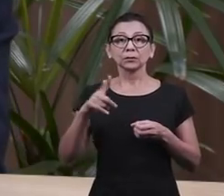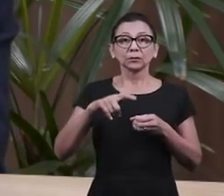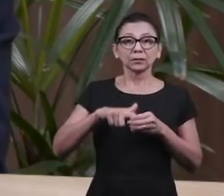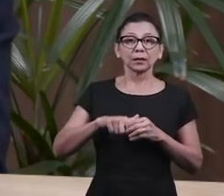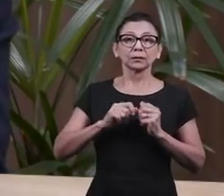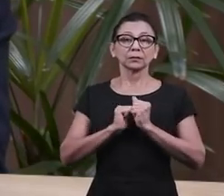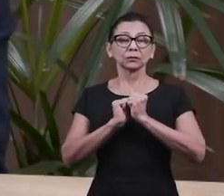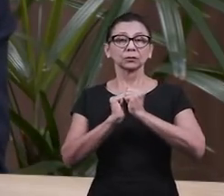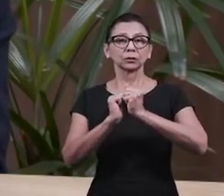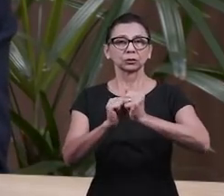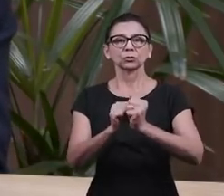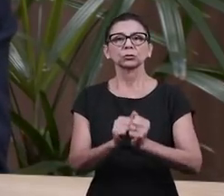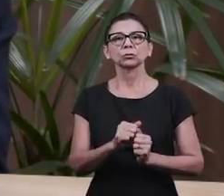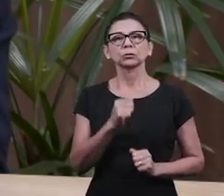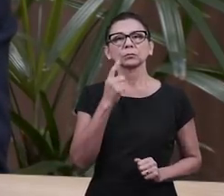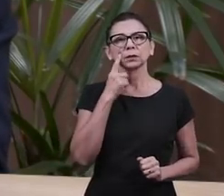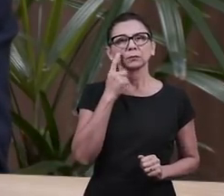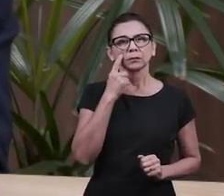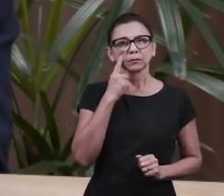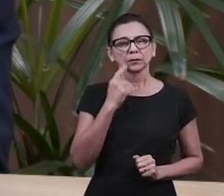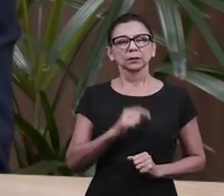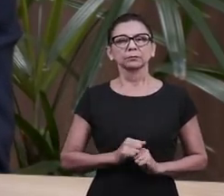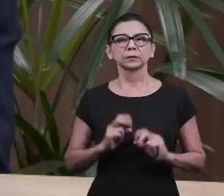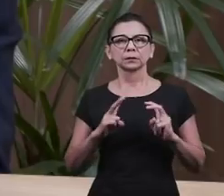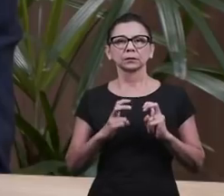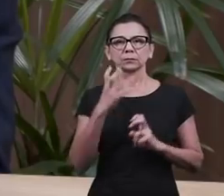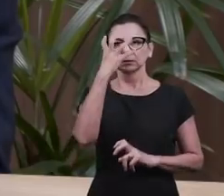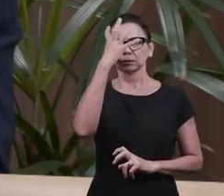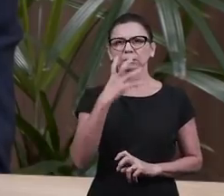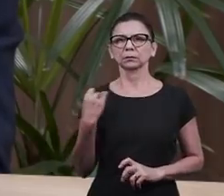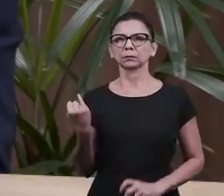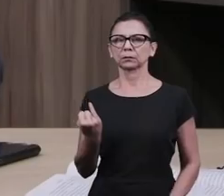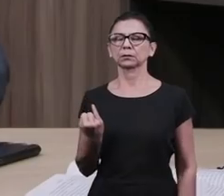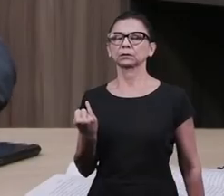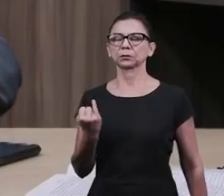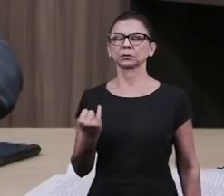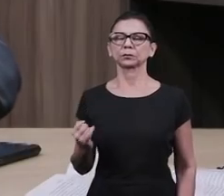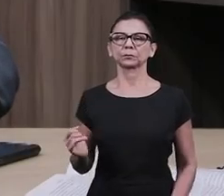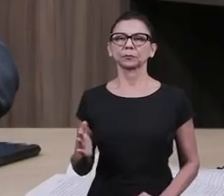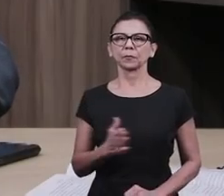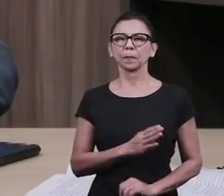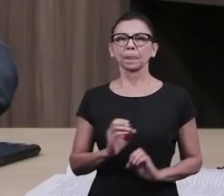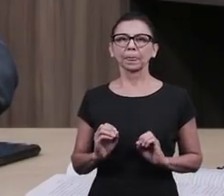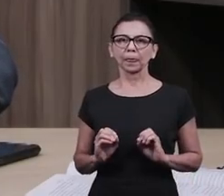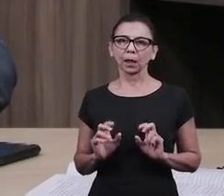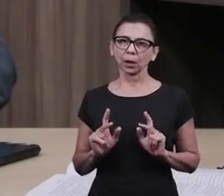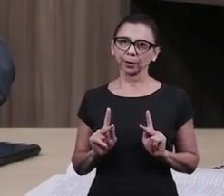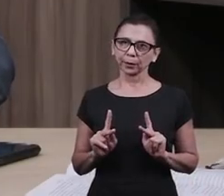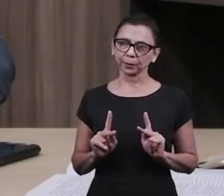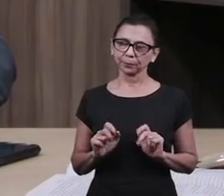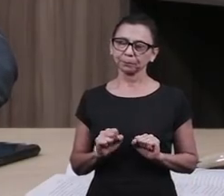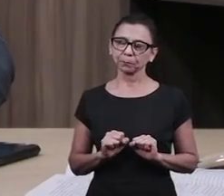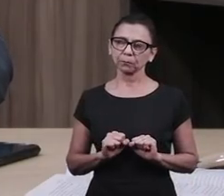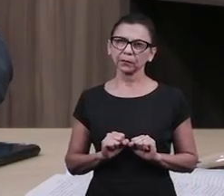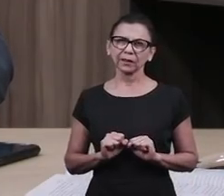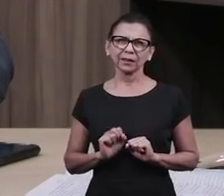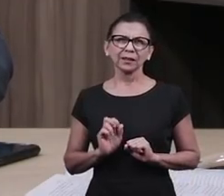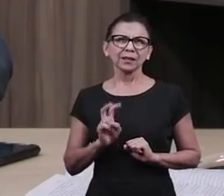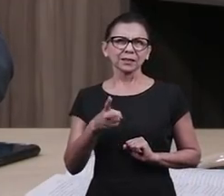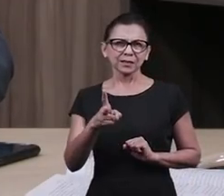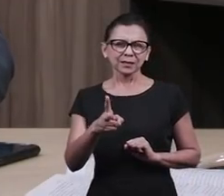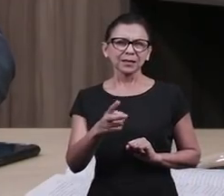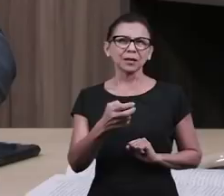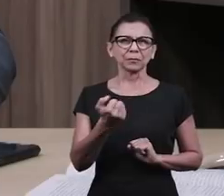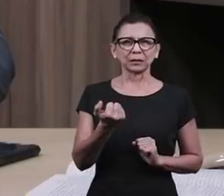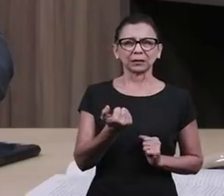para tratarmos esse assunto tão sério, né? Tão importante. Muito bem. E sempre que abordamos esse